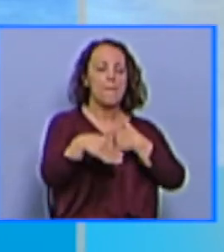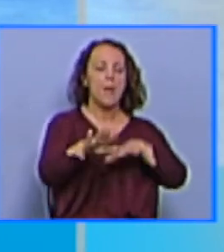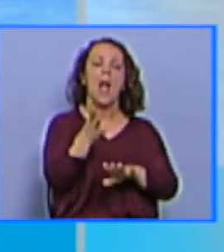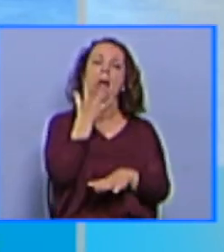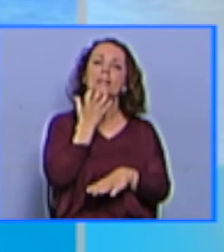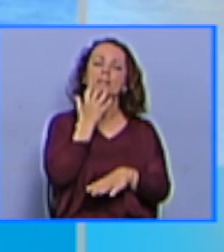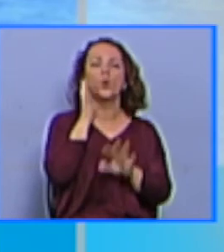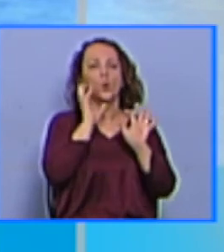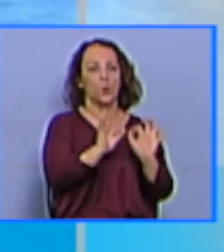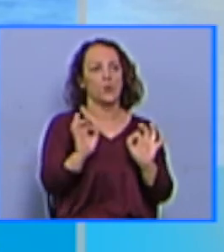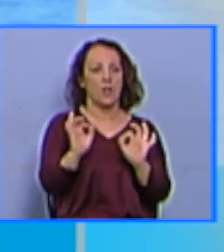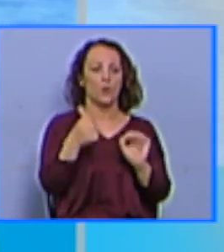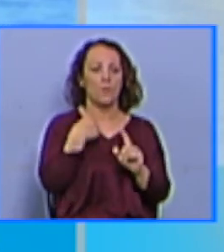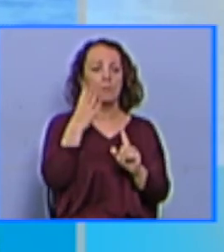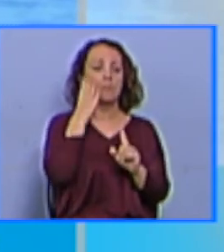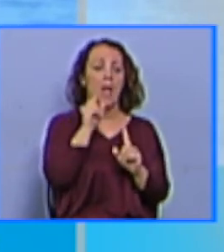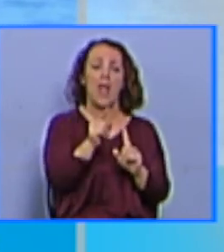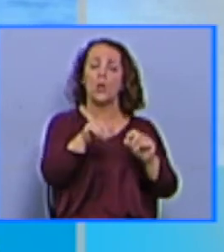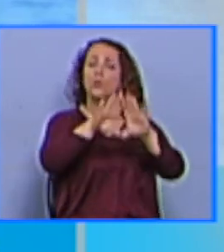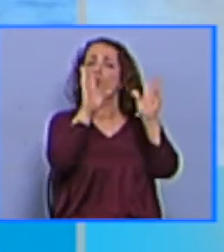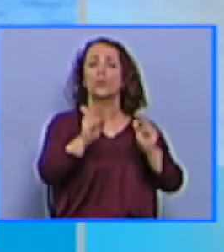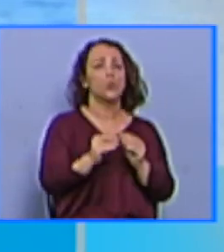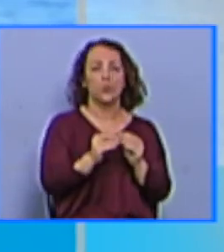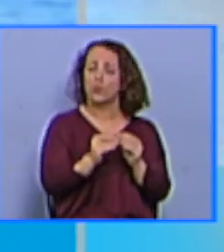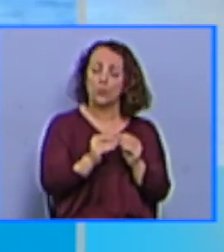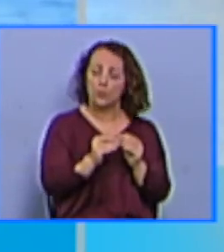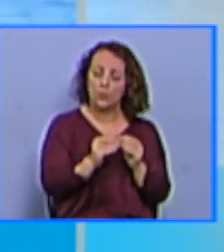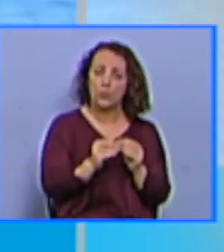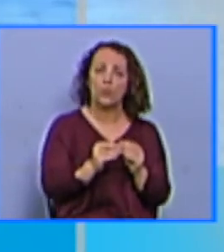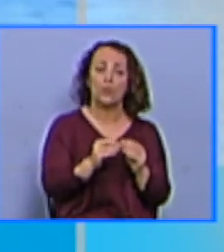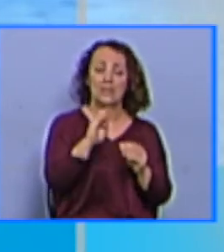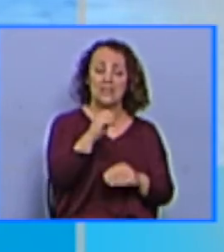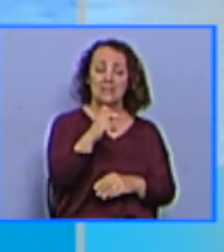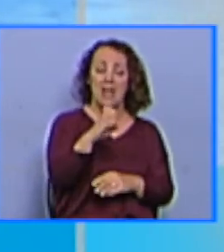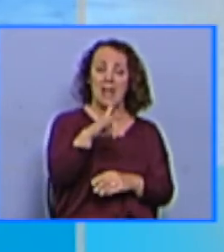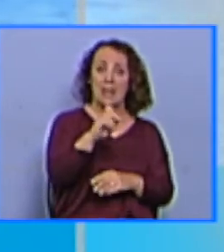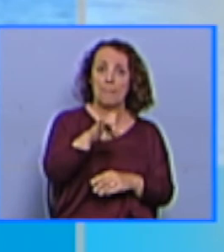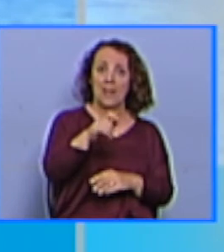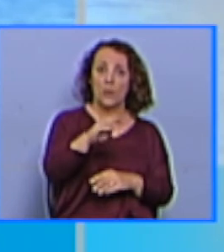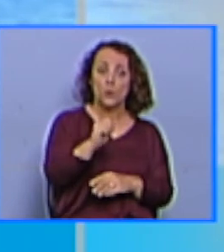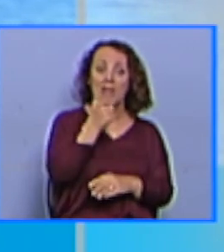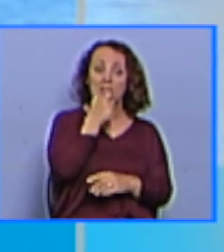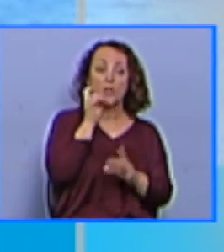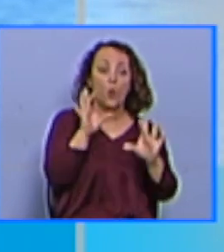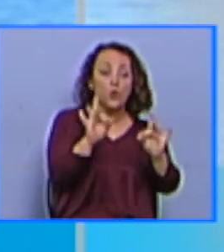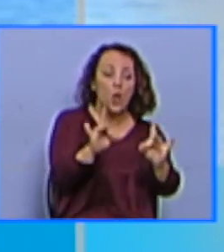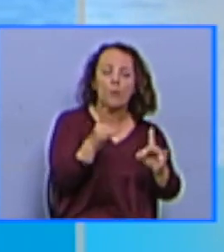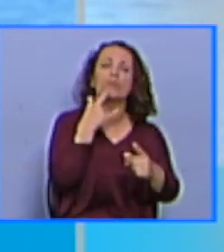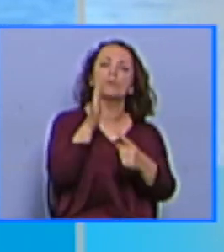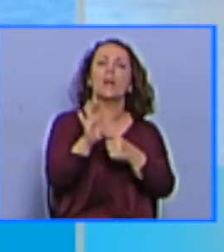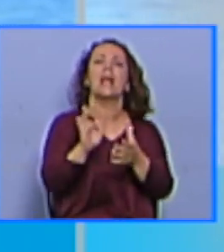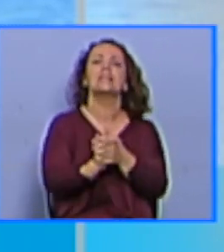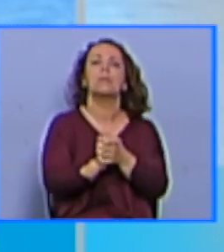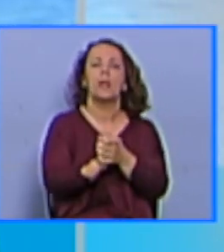interpretado como todos os sacramentos, não é? Os sacramentos, está aqui dito, que implicam contato físico. Portanto, por exemplo, o matrimónio pode